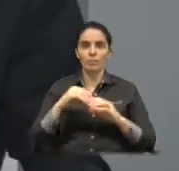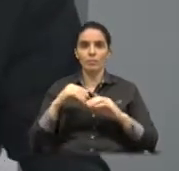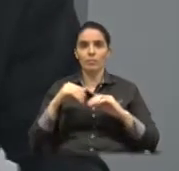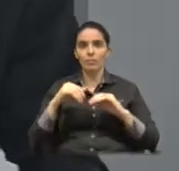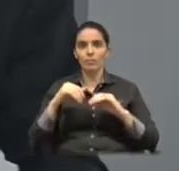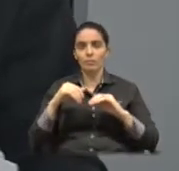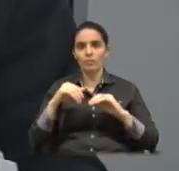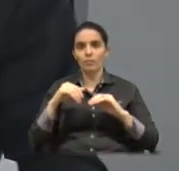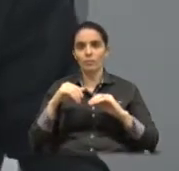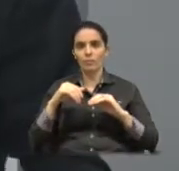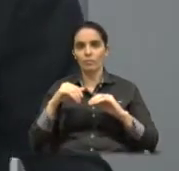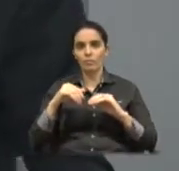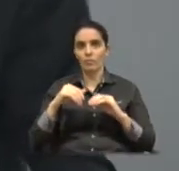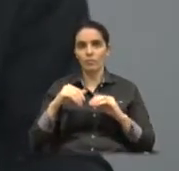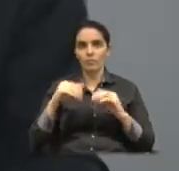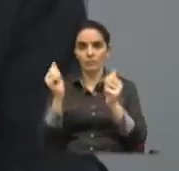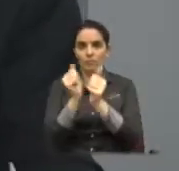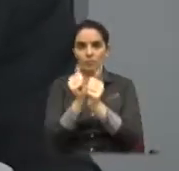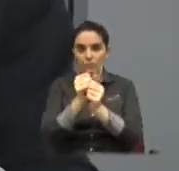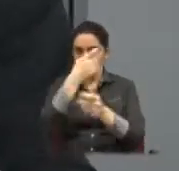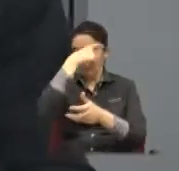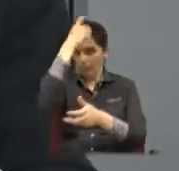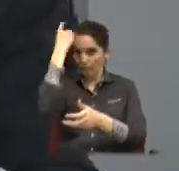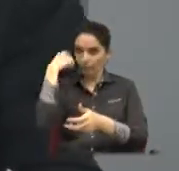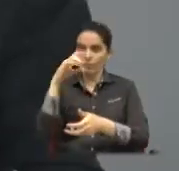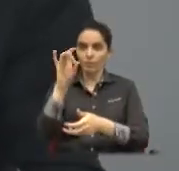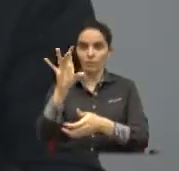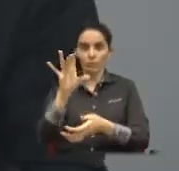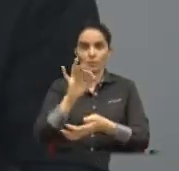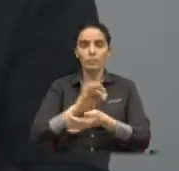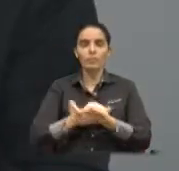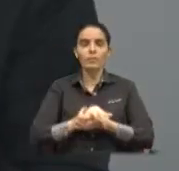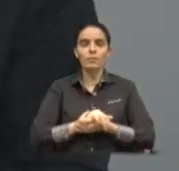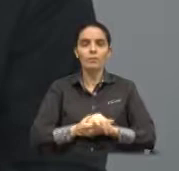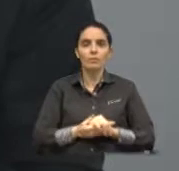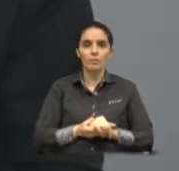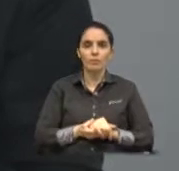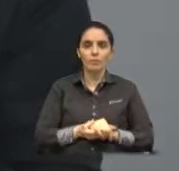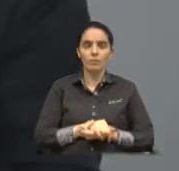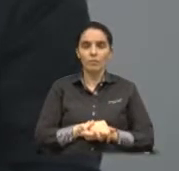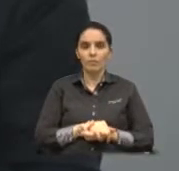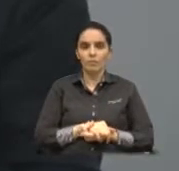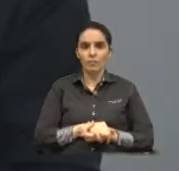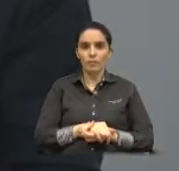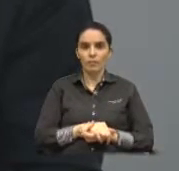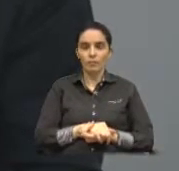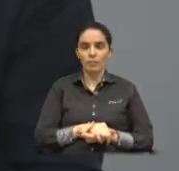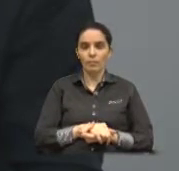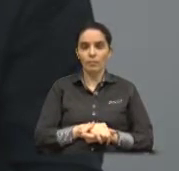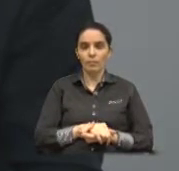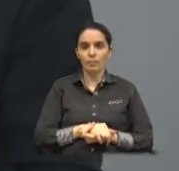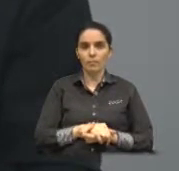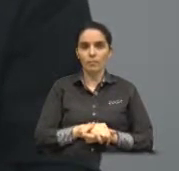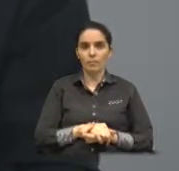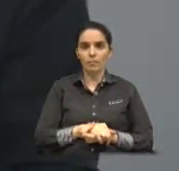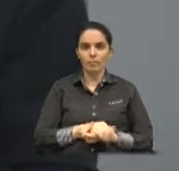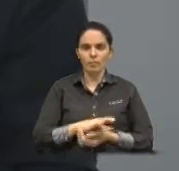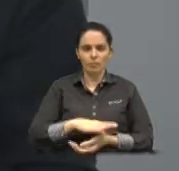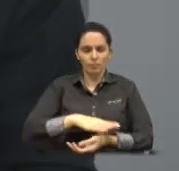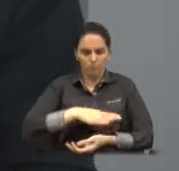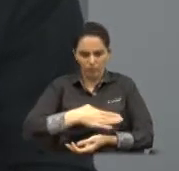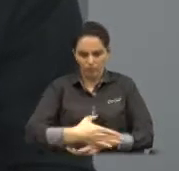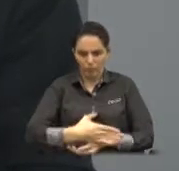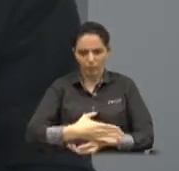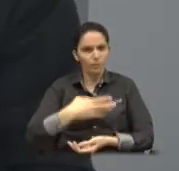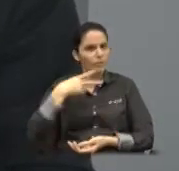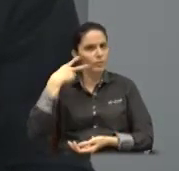com o nobre vereador Wagner Barbosa. Eu acho que, antes de mais nada, com relação à indignação, não como